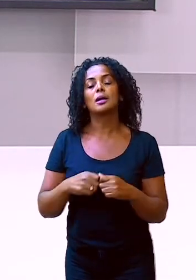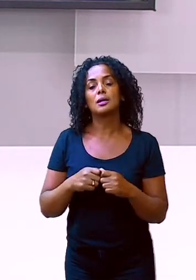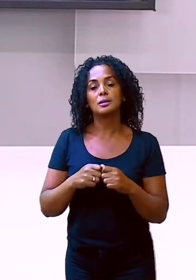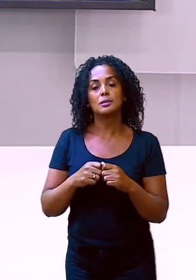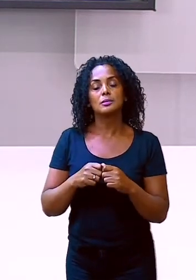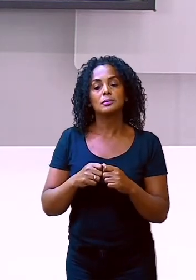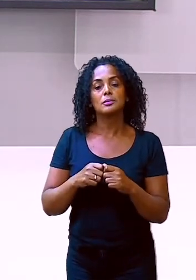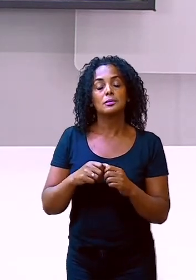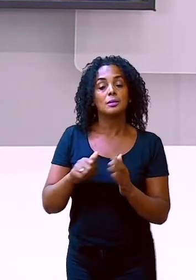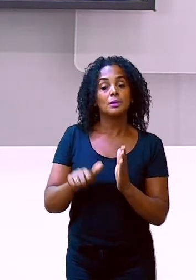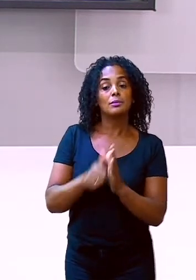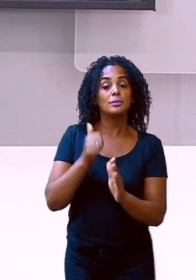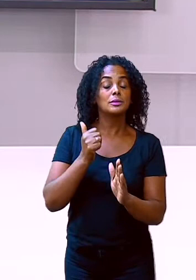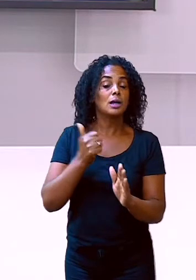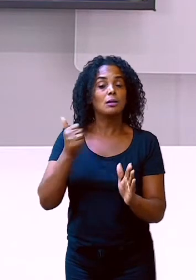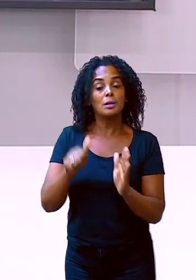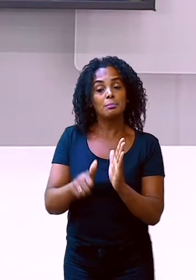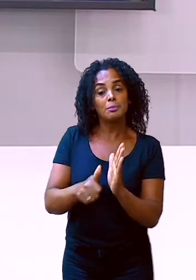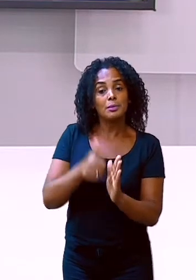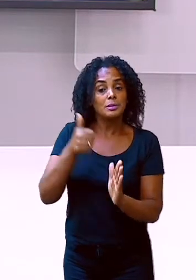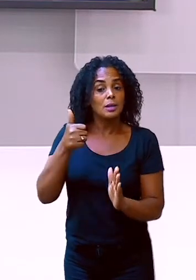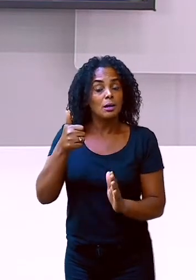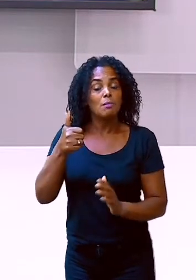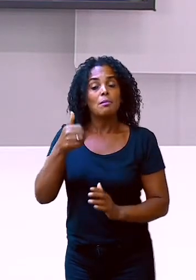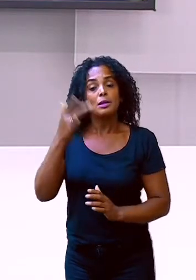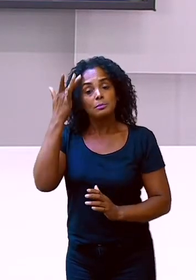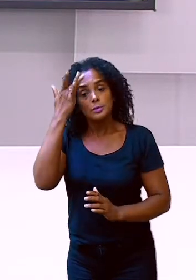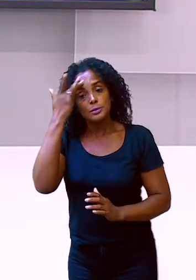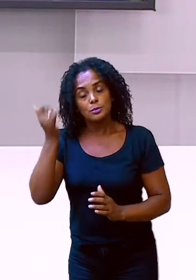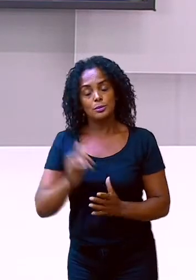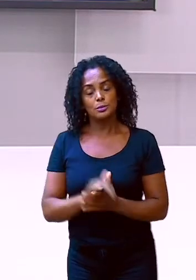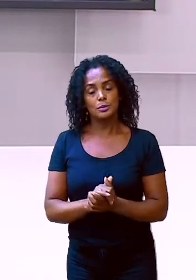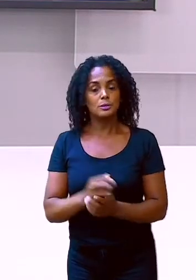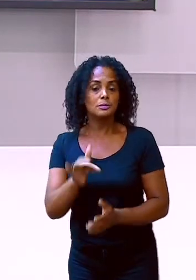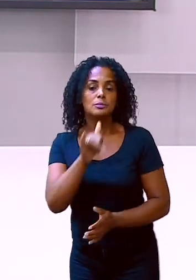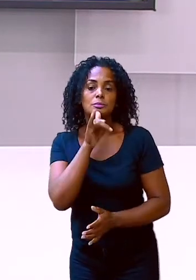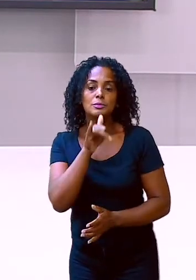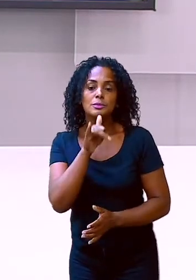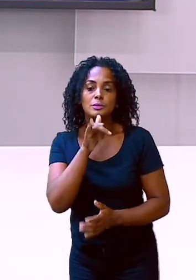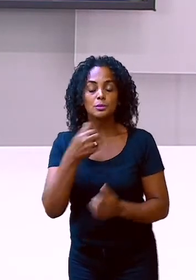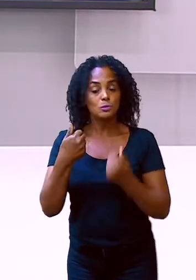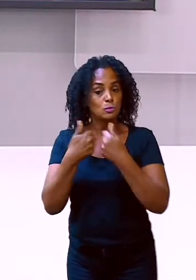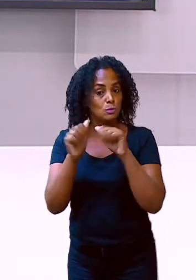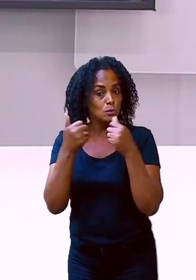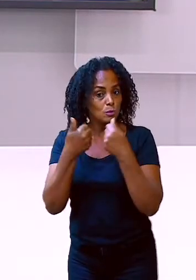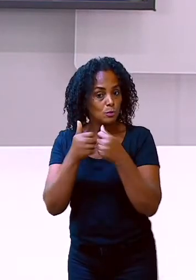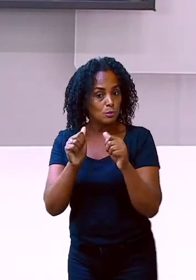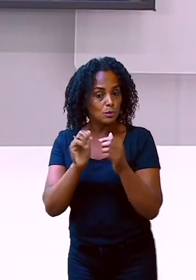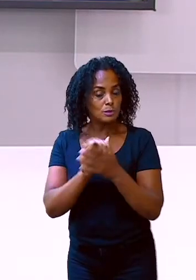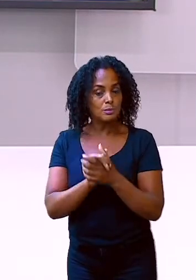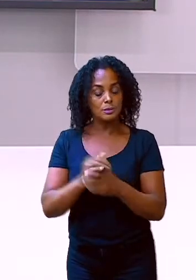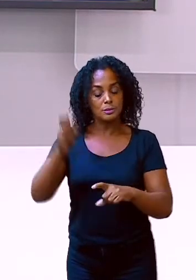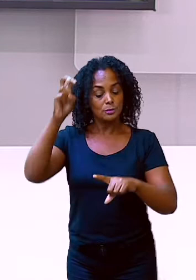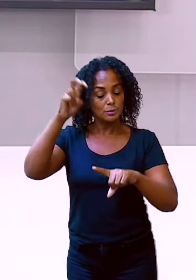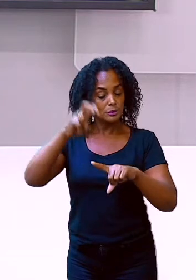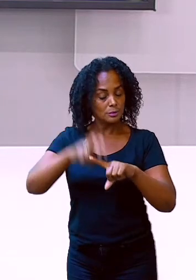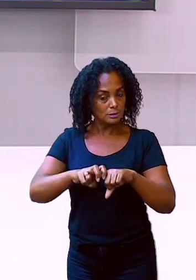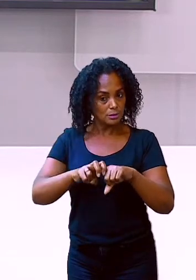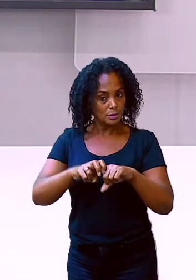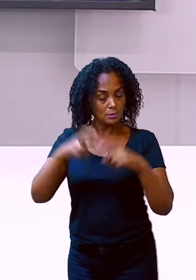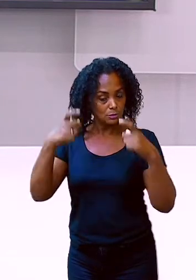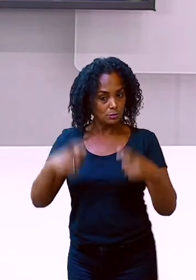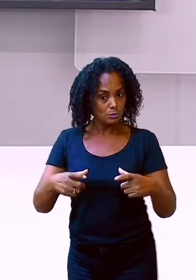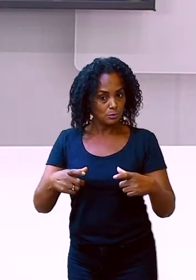preferencial para essas pessoas. Não é isso mesmo? Por exemplo, no ônibus, se eu estou sentada em um